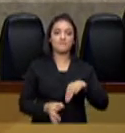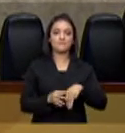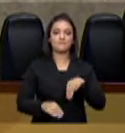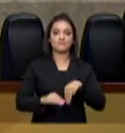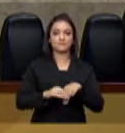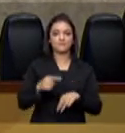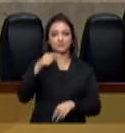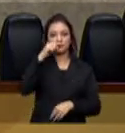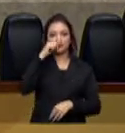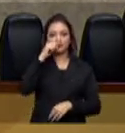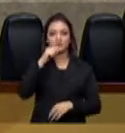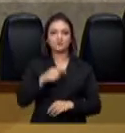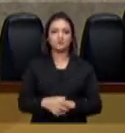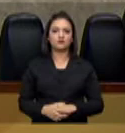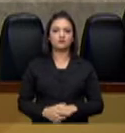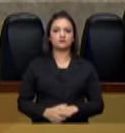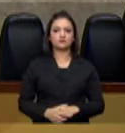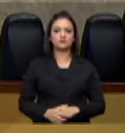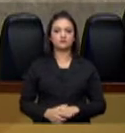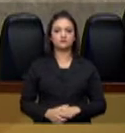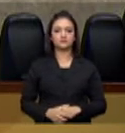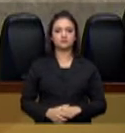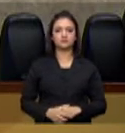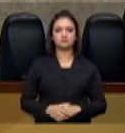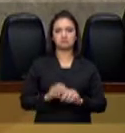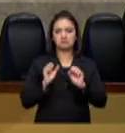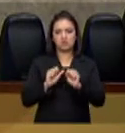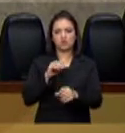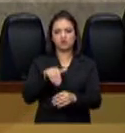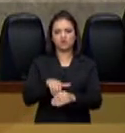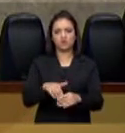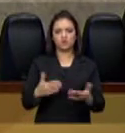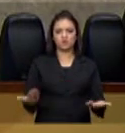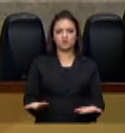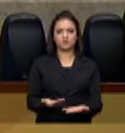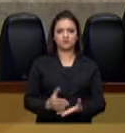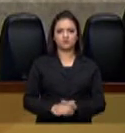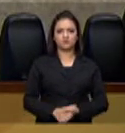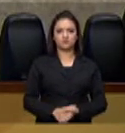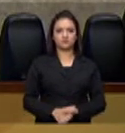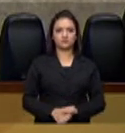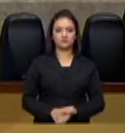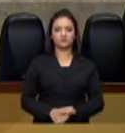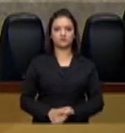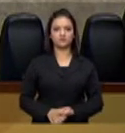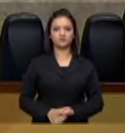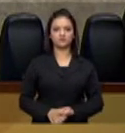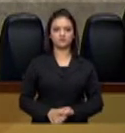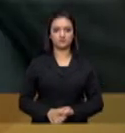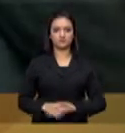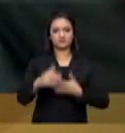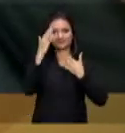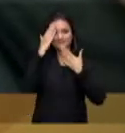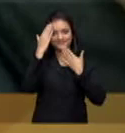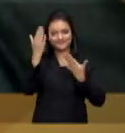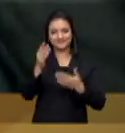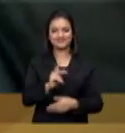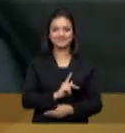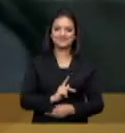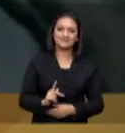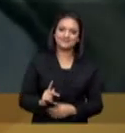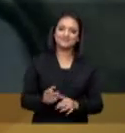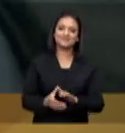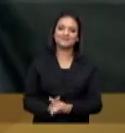Fachin, você tem a palavra para o voto. Muito obrigado, senhor presidente. Renovo meus cumprimentos à